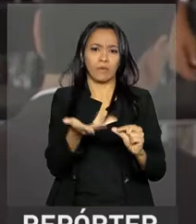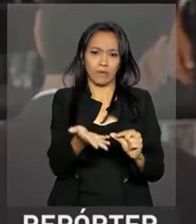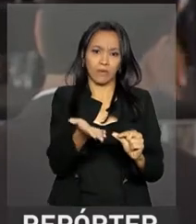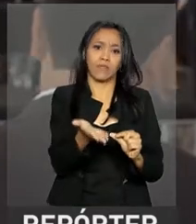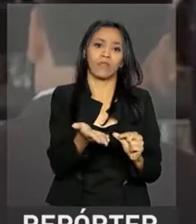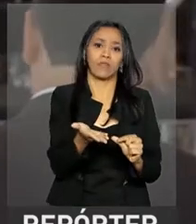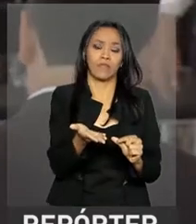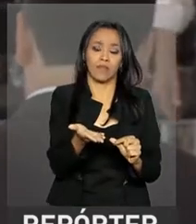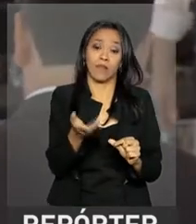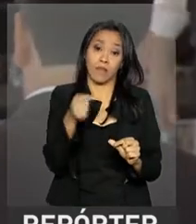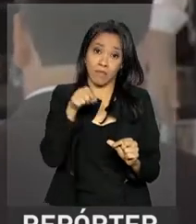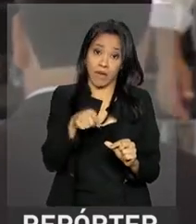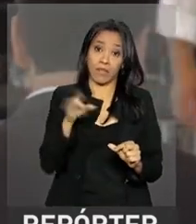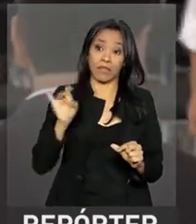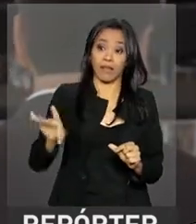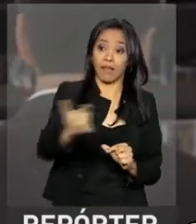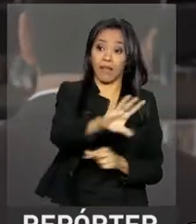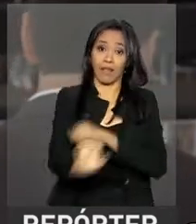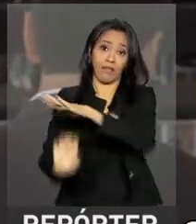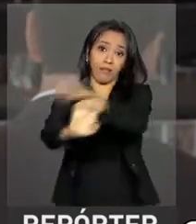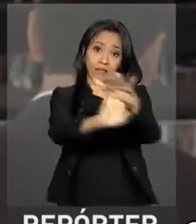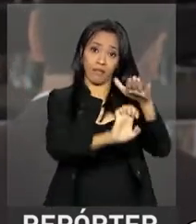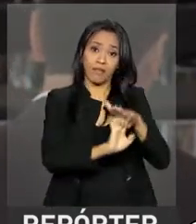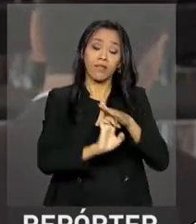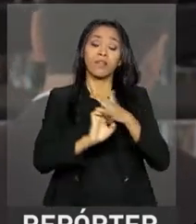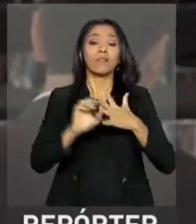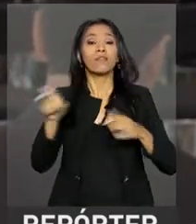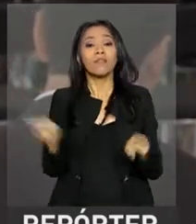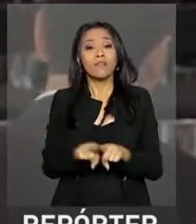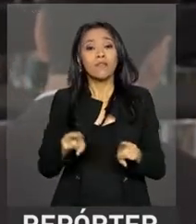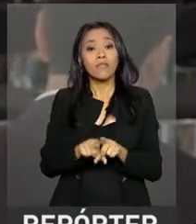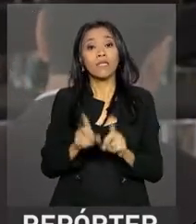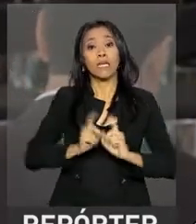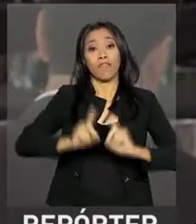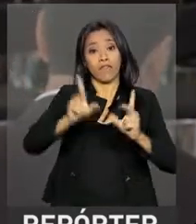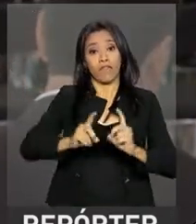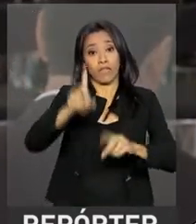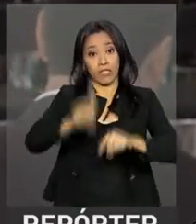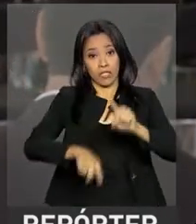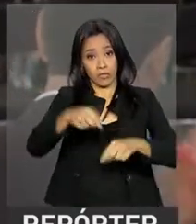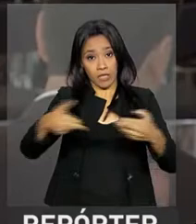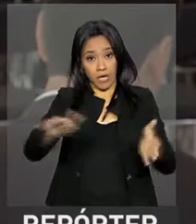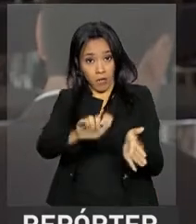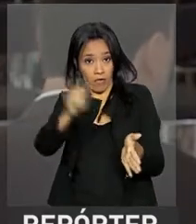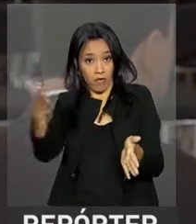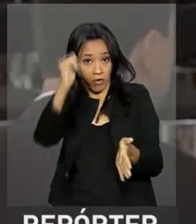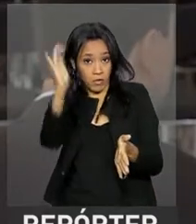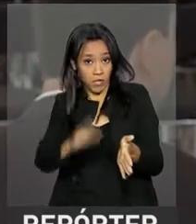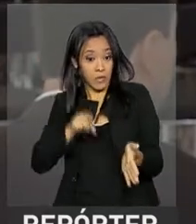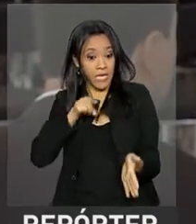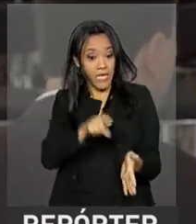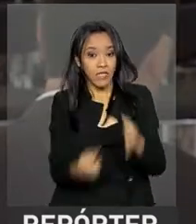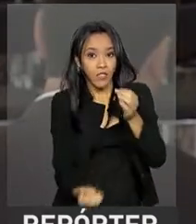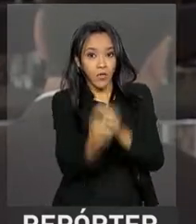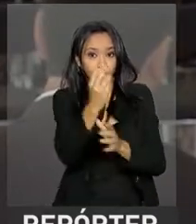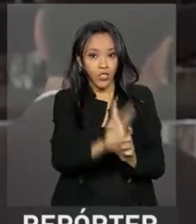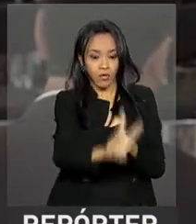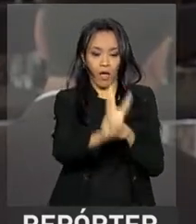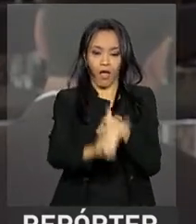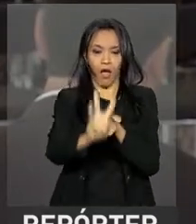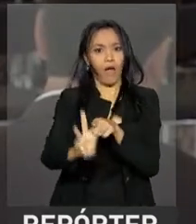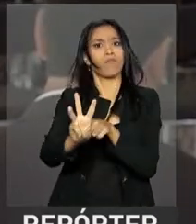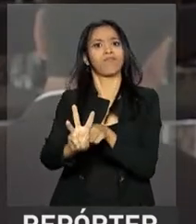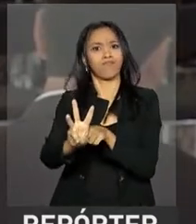considerável para as empresas. É previsto que as exportações, uma vez que o Portal Único fosse implementado